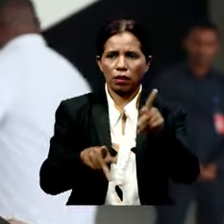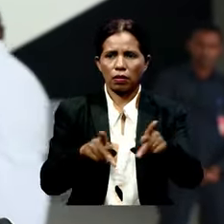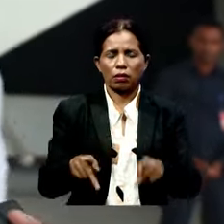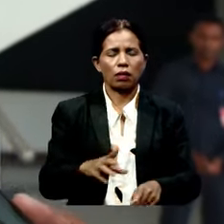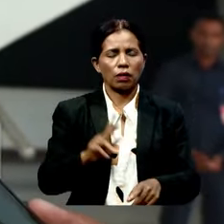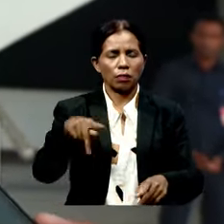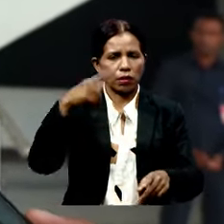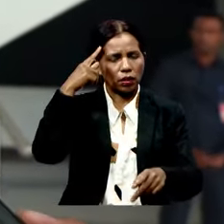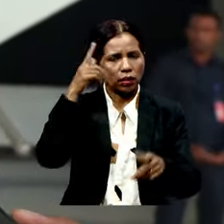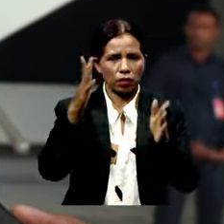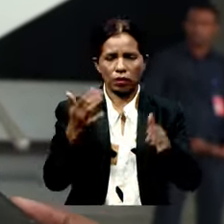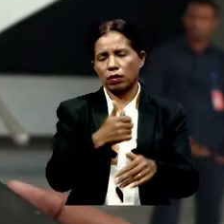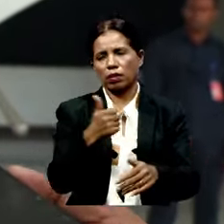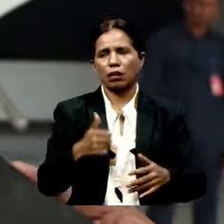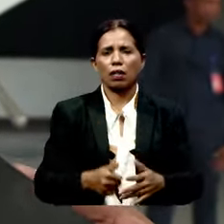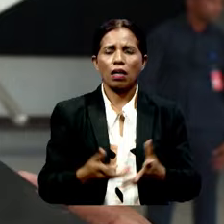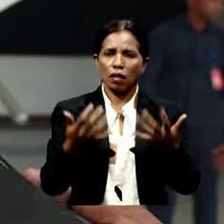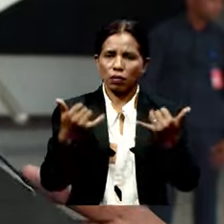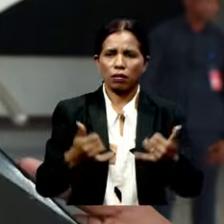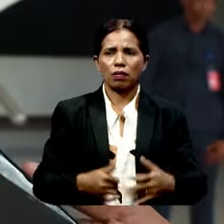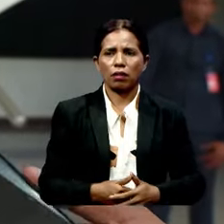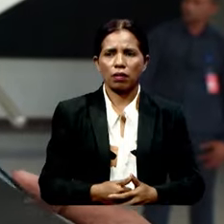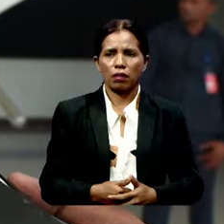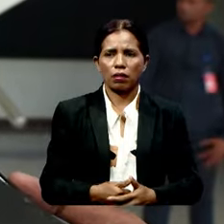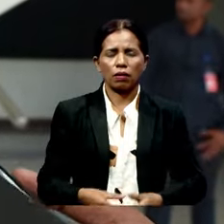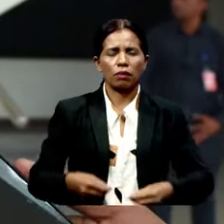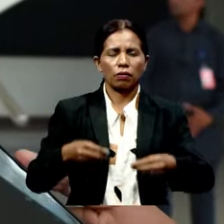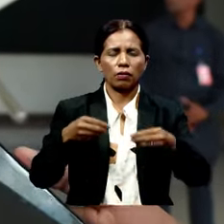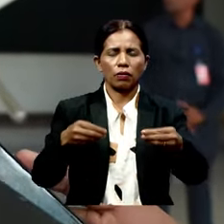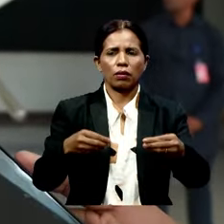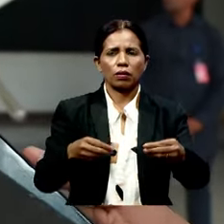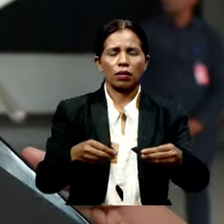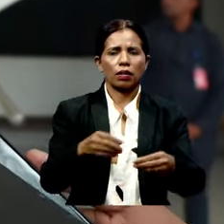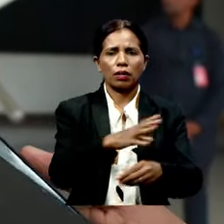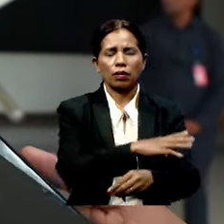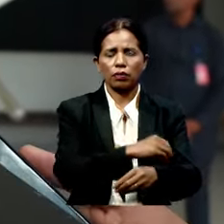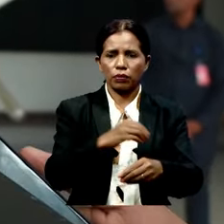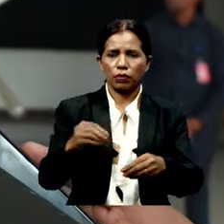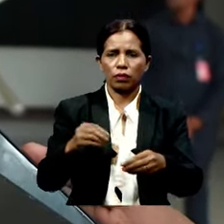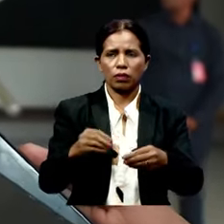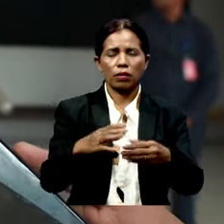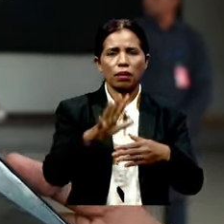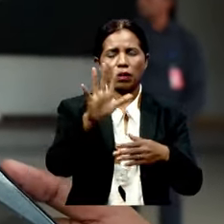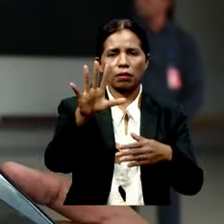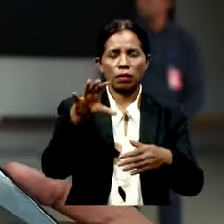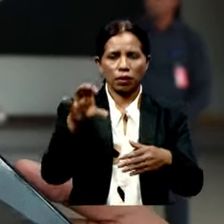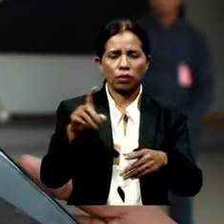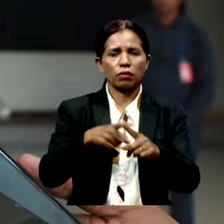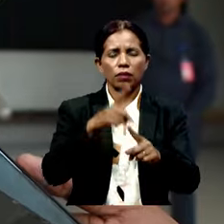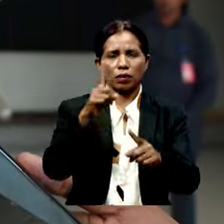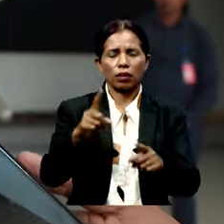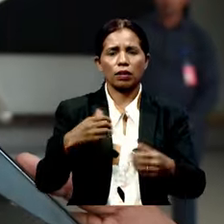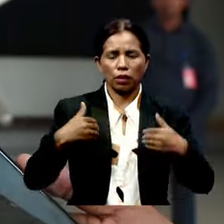balão. Agora, a for $500 por mês, quando ia ao Orçamento Geral do